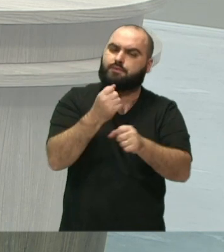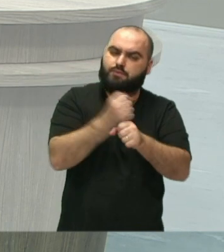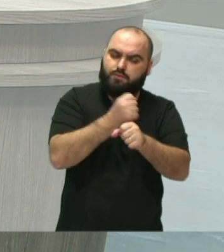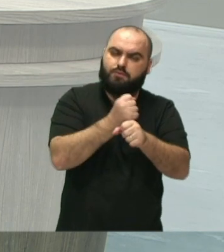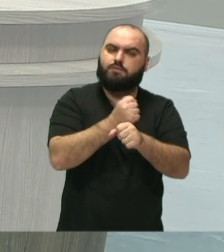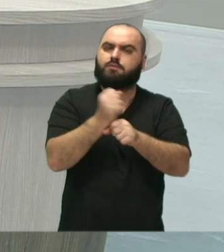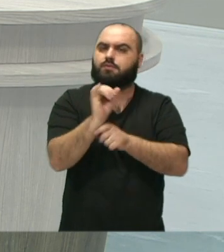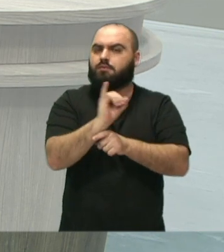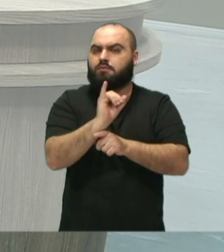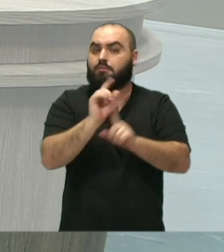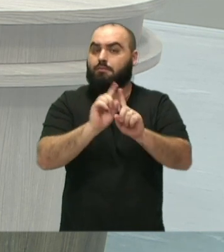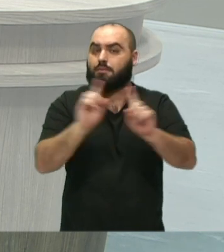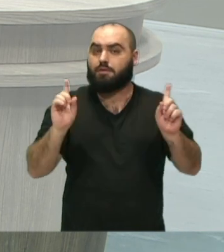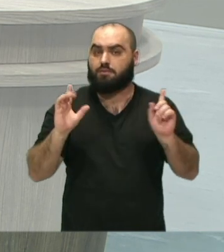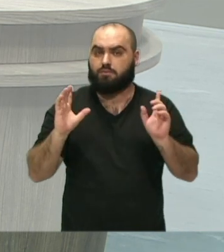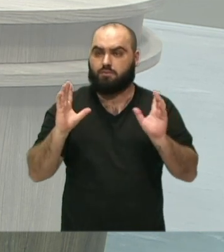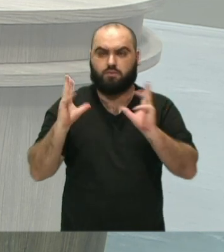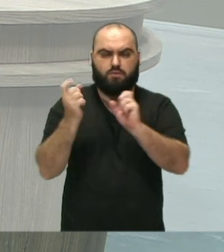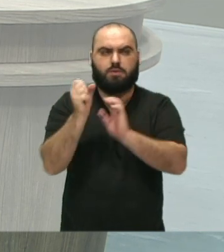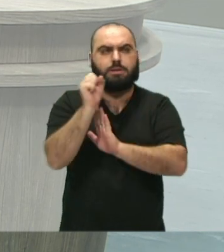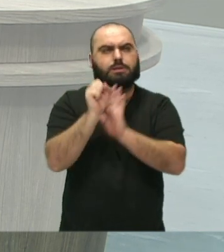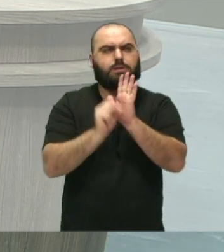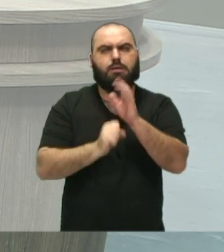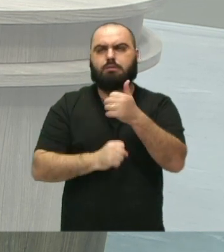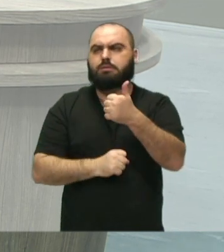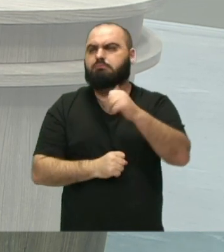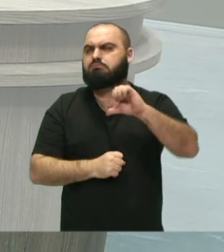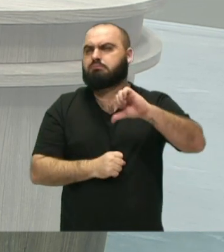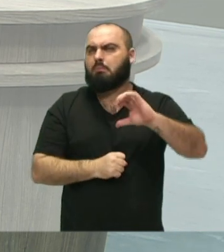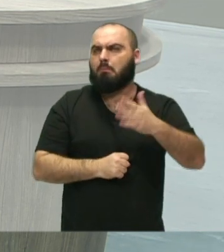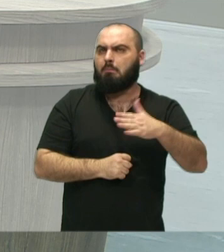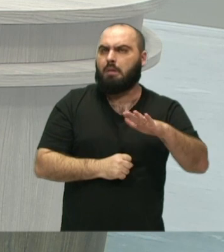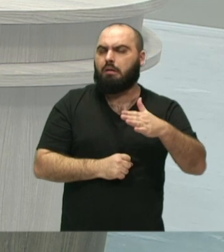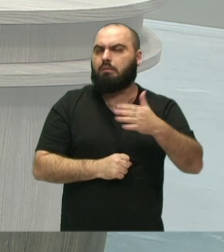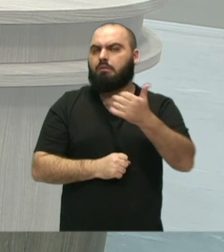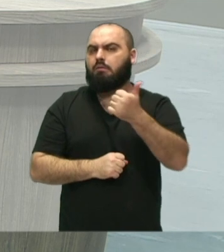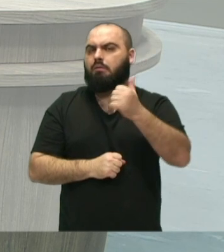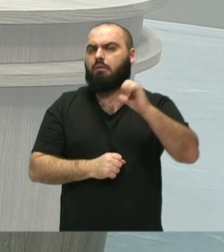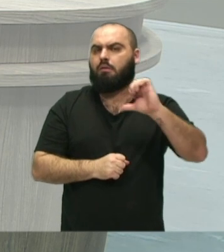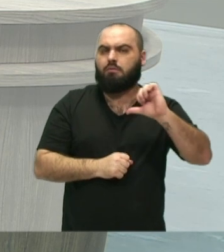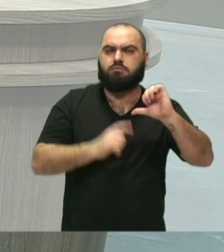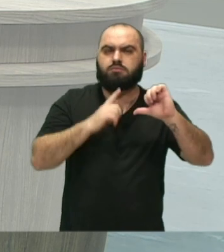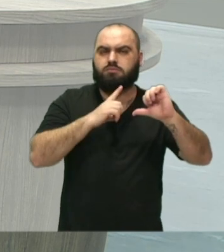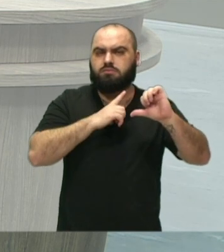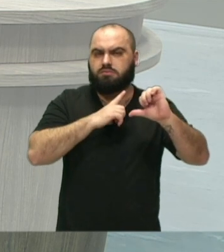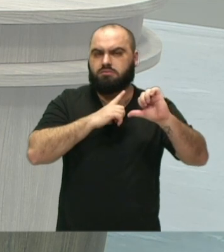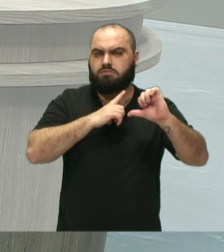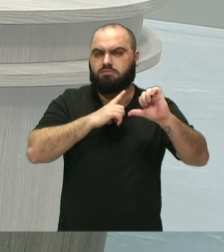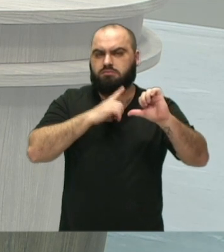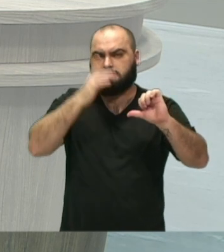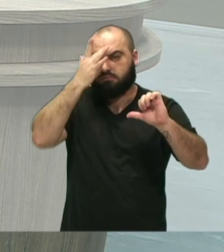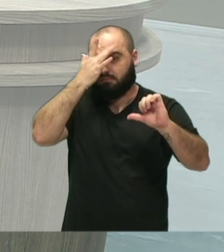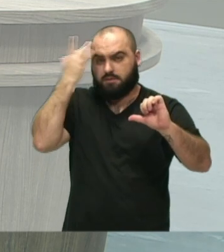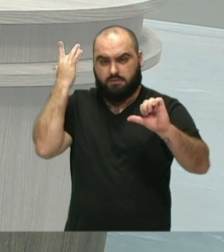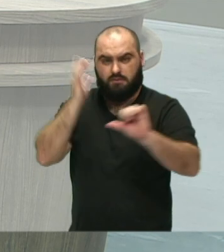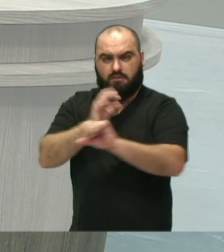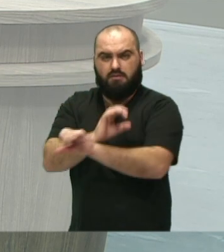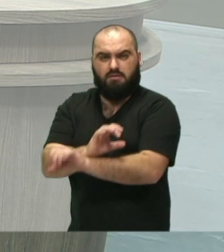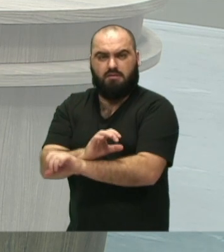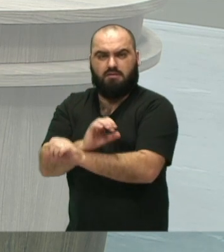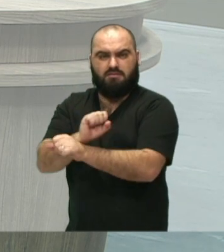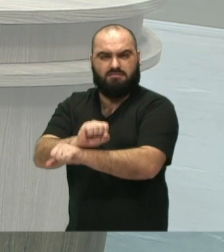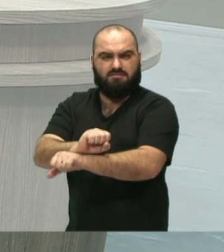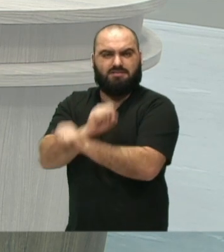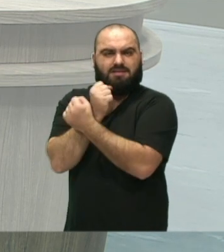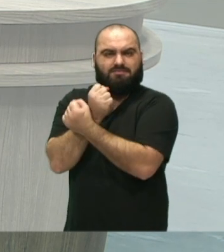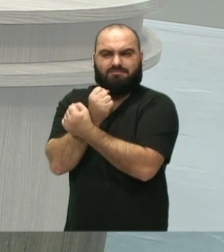aquele contingente, porque no século XIX, se eu não me engano, acho que tinha, porque os escravizados não eram muito